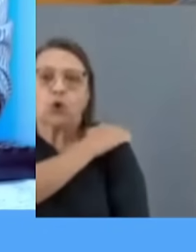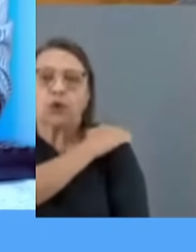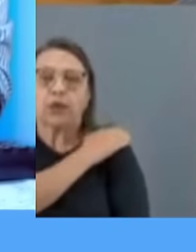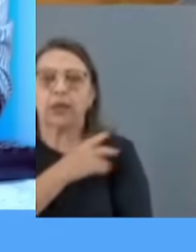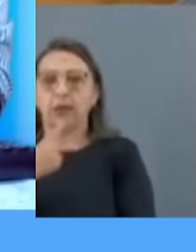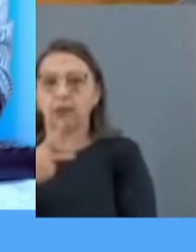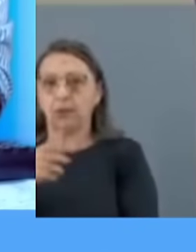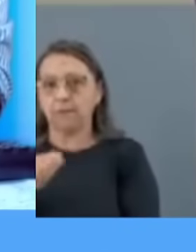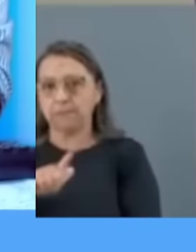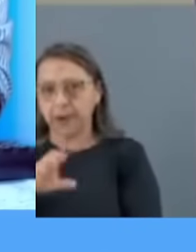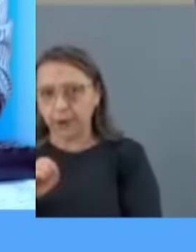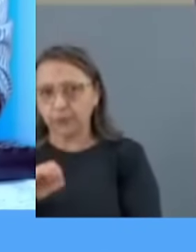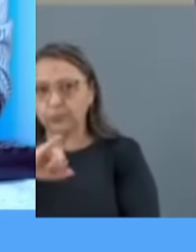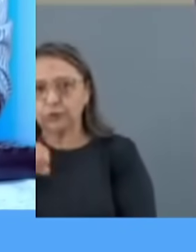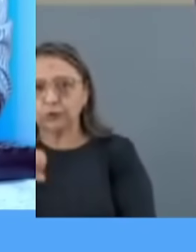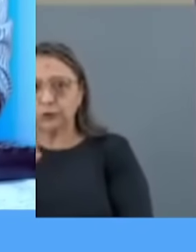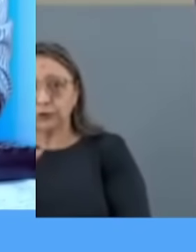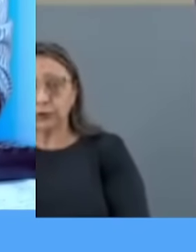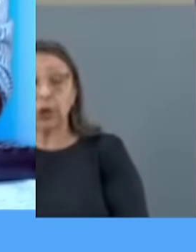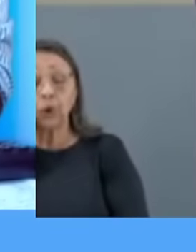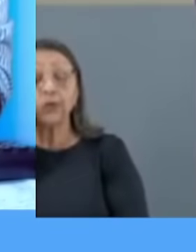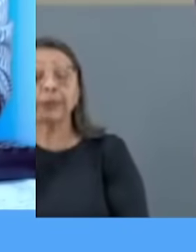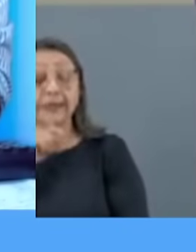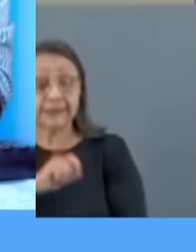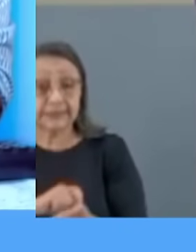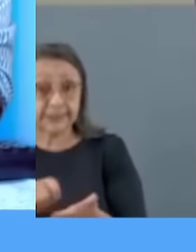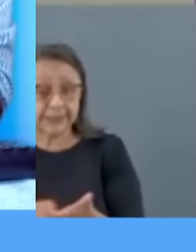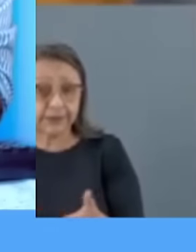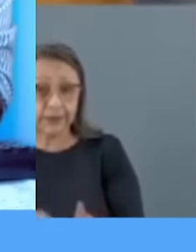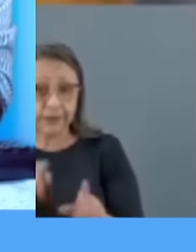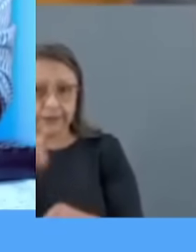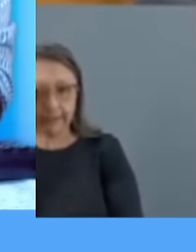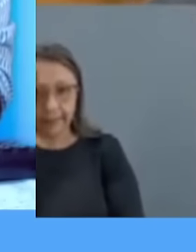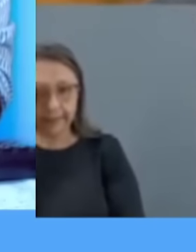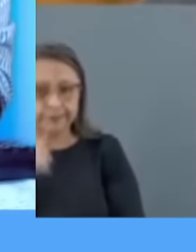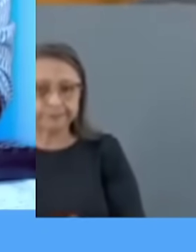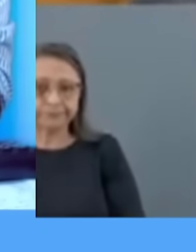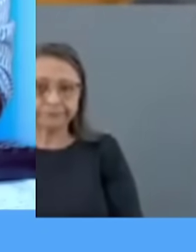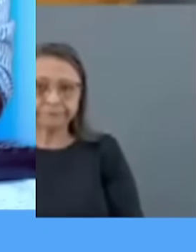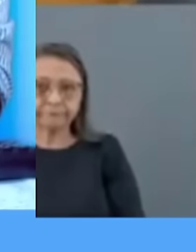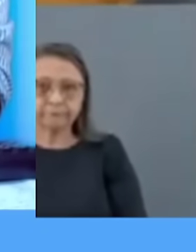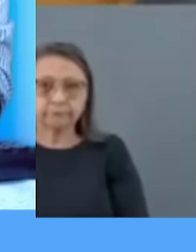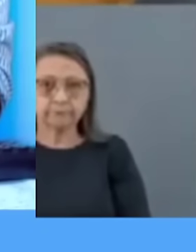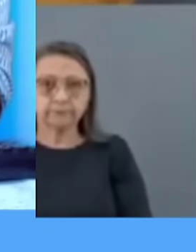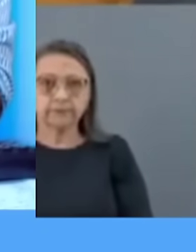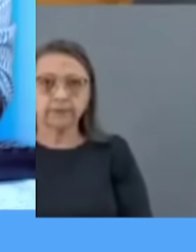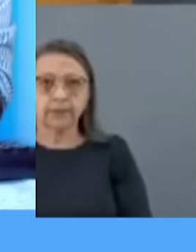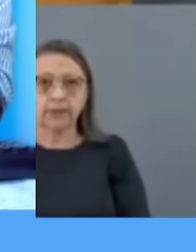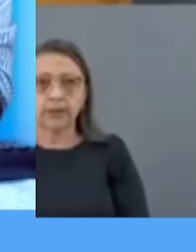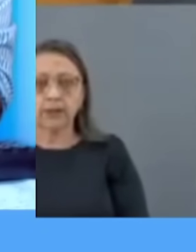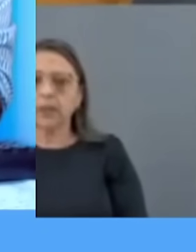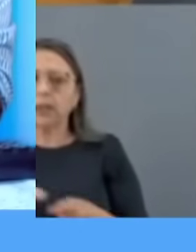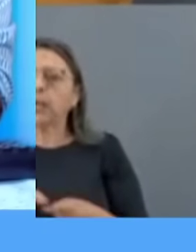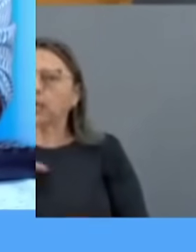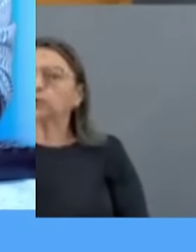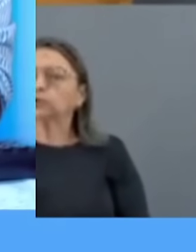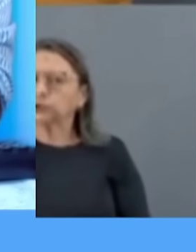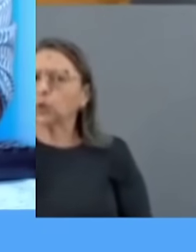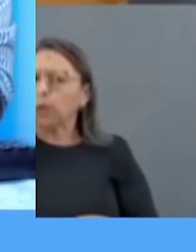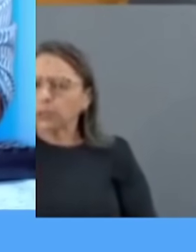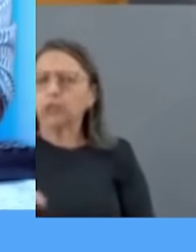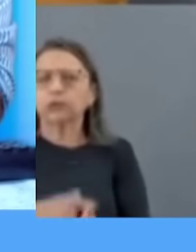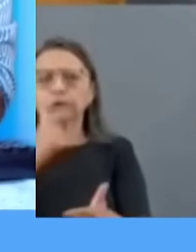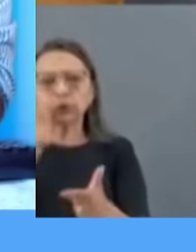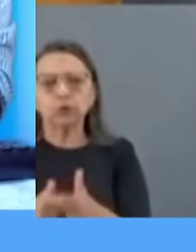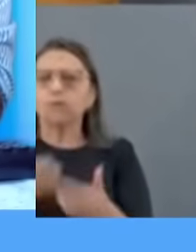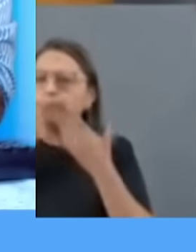Polícia Militar na época. Olha o que Paulo José escreveu, para a senhora entender, senhora Marcela. Estou aqui novamente em frente